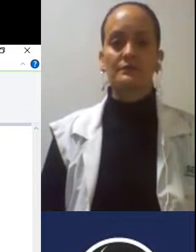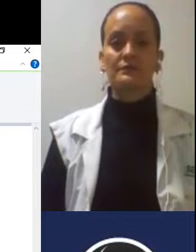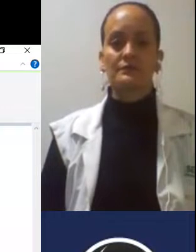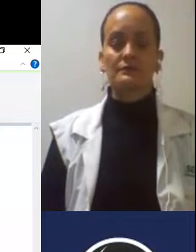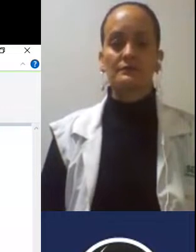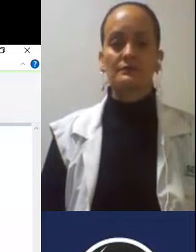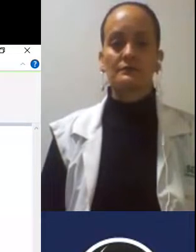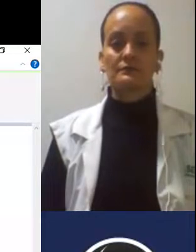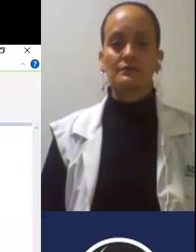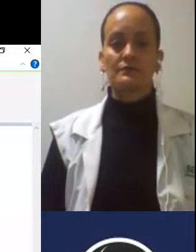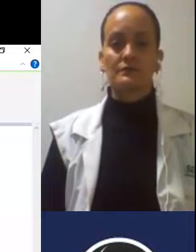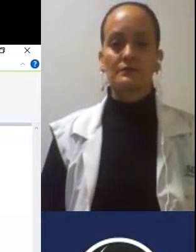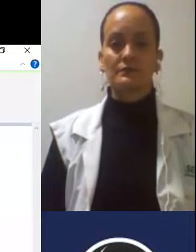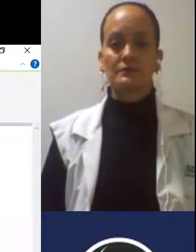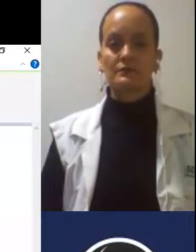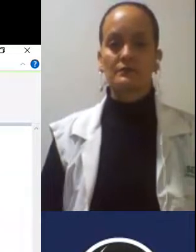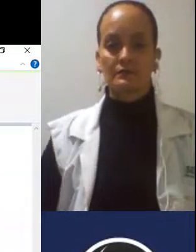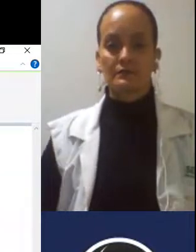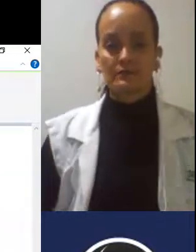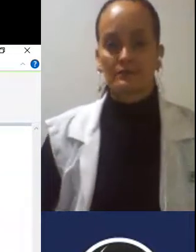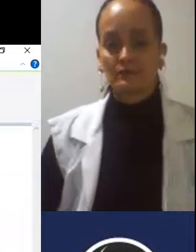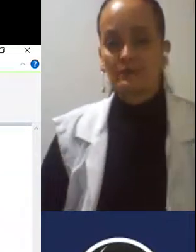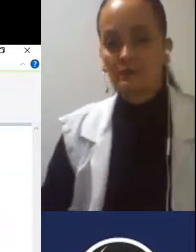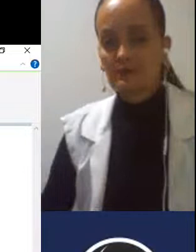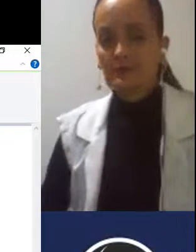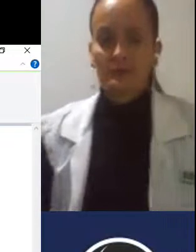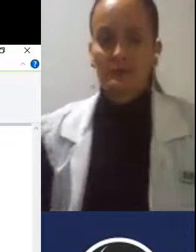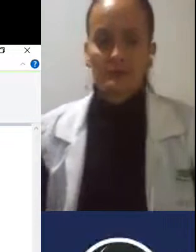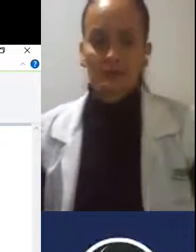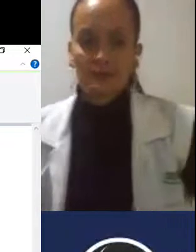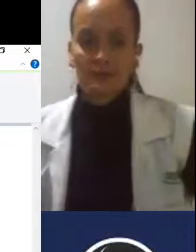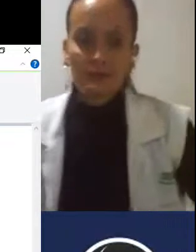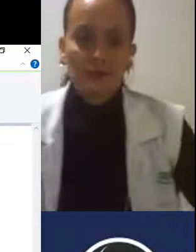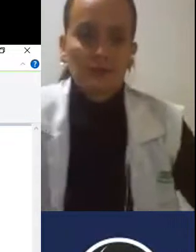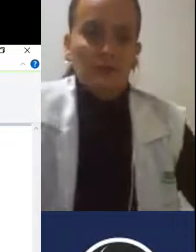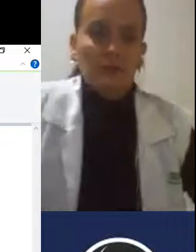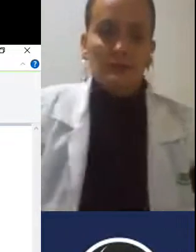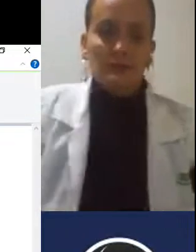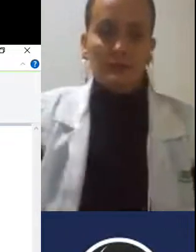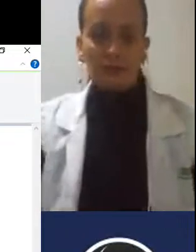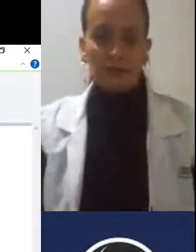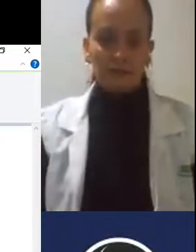26, 24. Só diminuir aqui para não ficar tão...